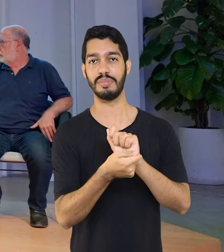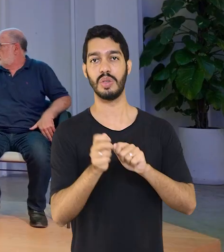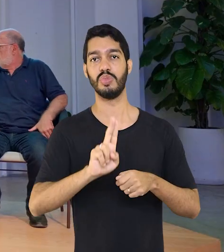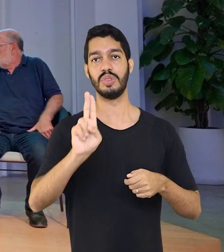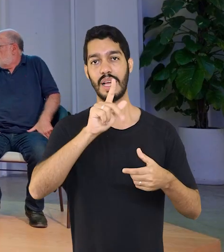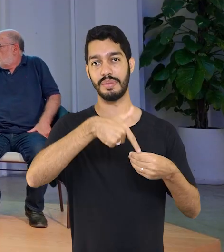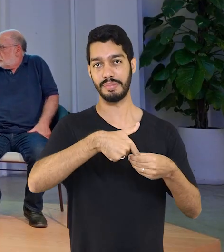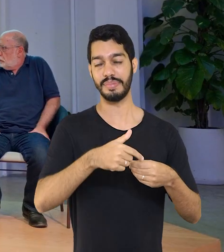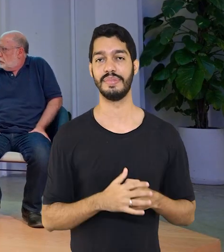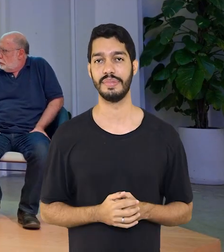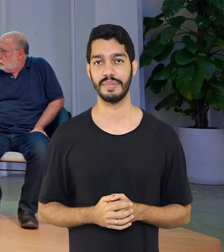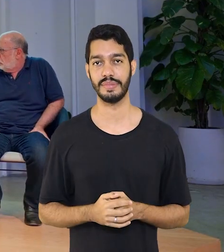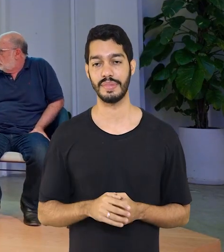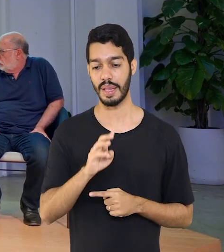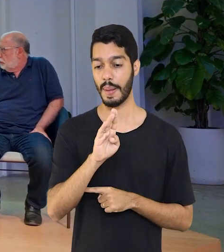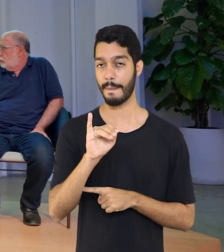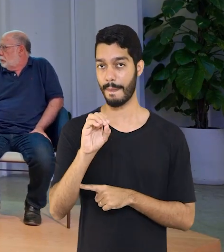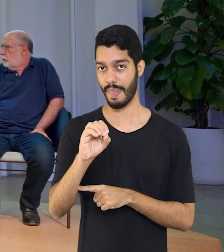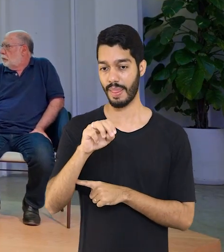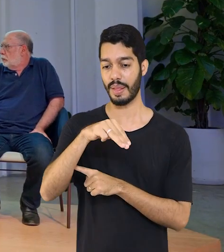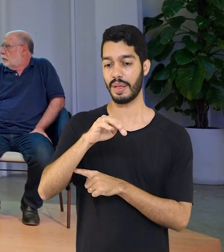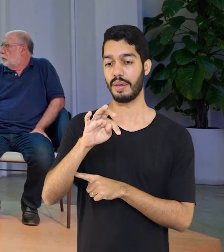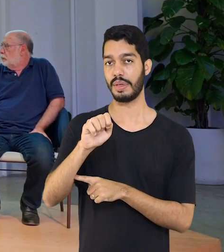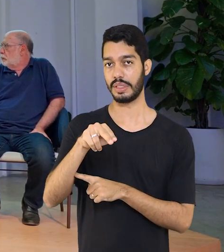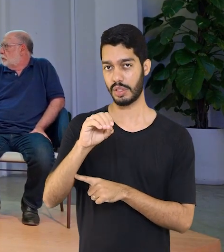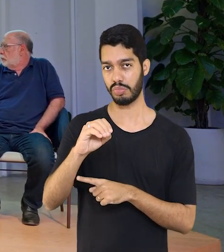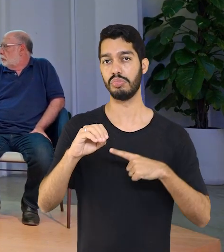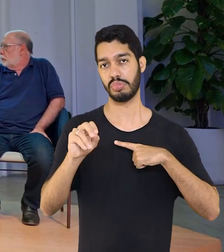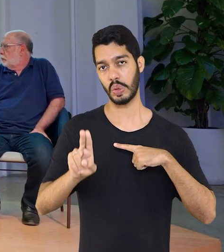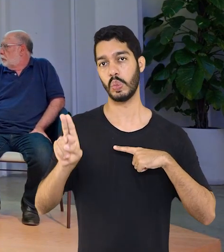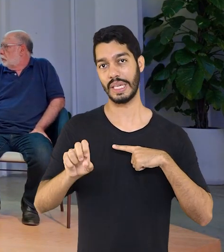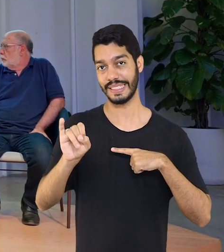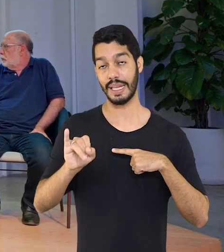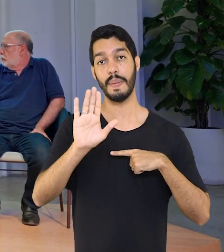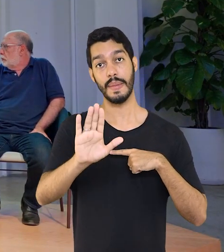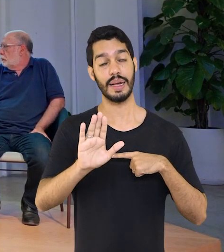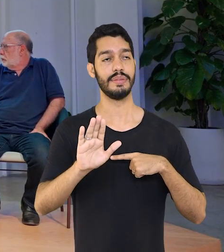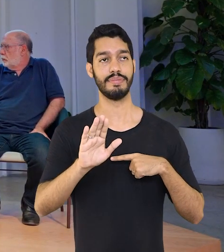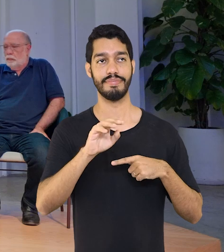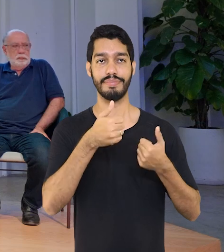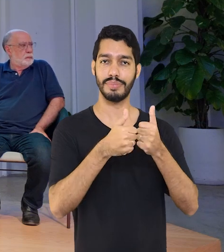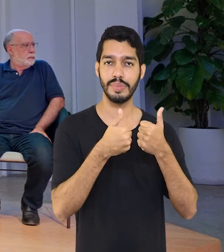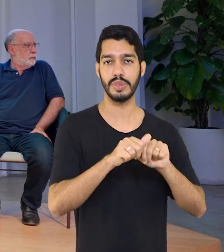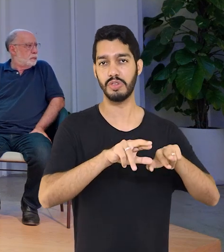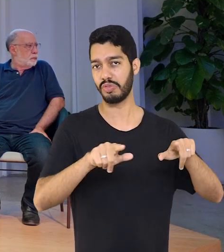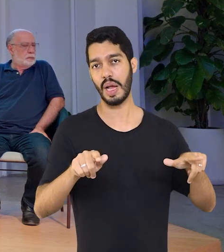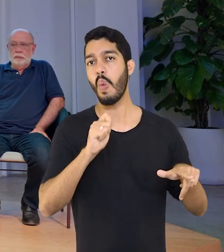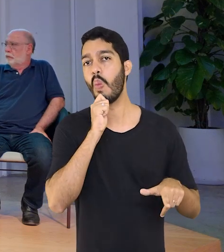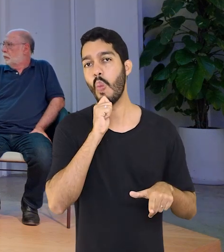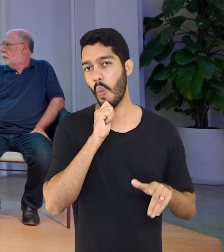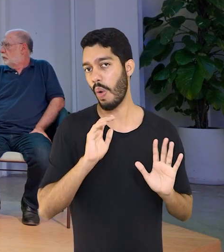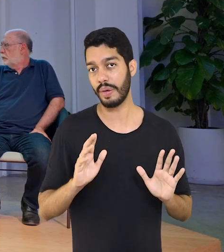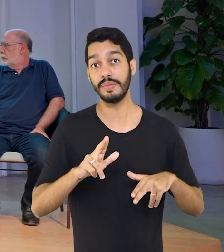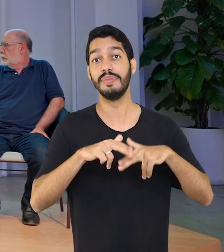Bom, na realidade, o biometano ele tem sido utilizado, mas não tanto para transporte público,